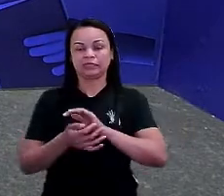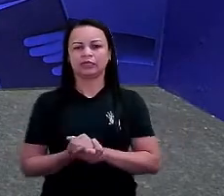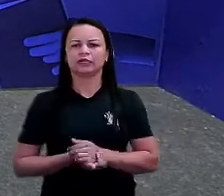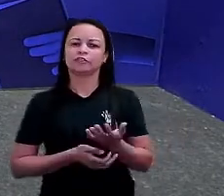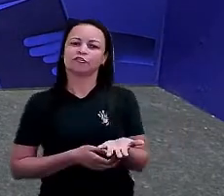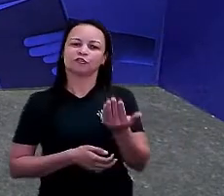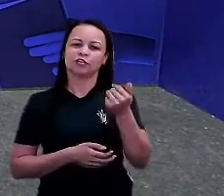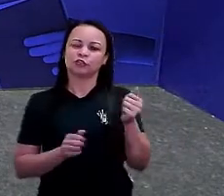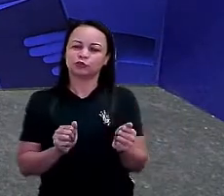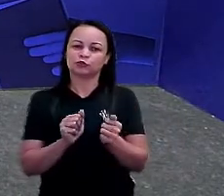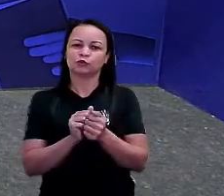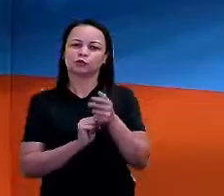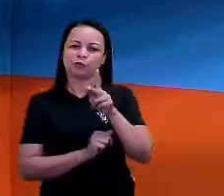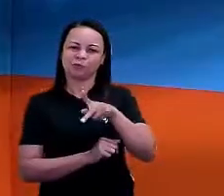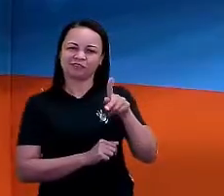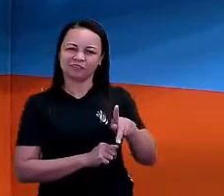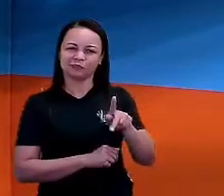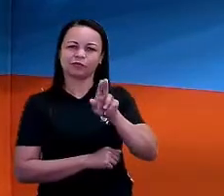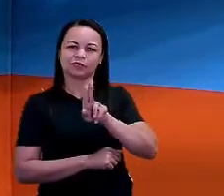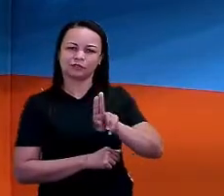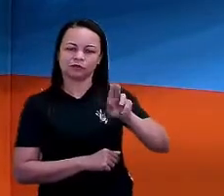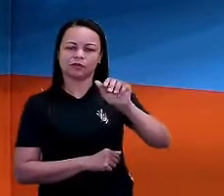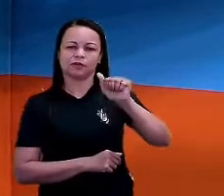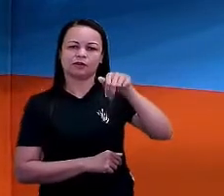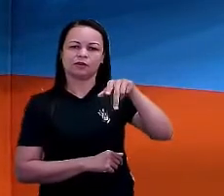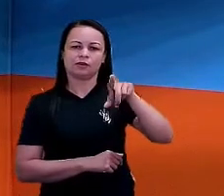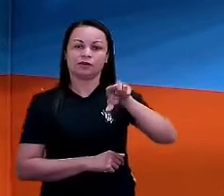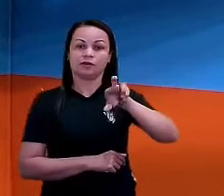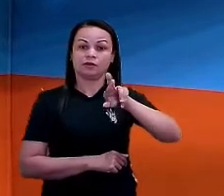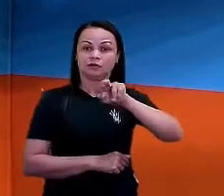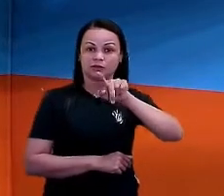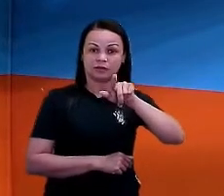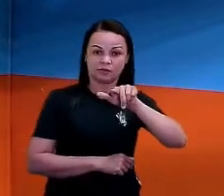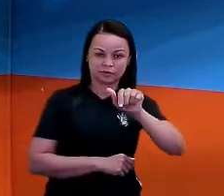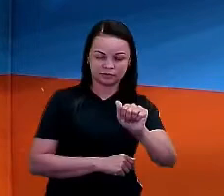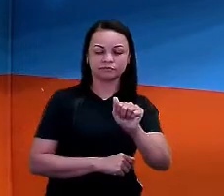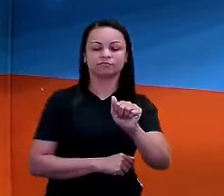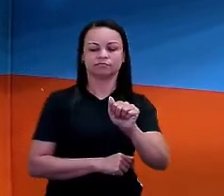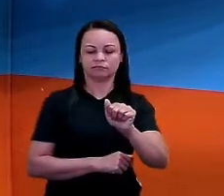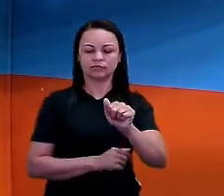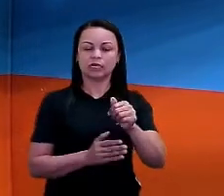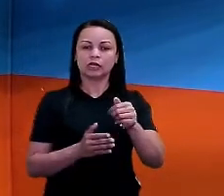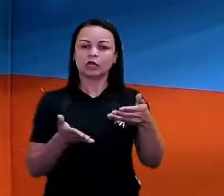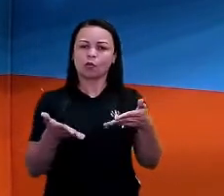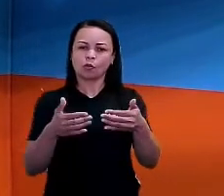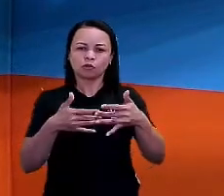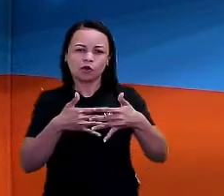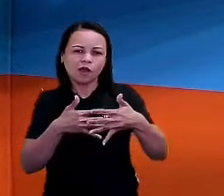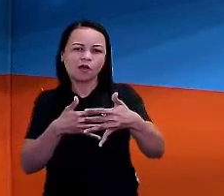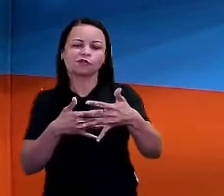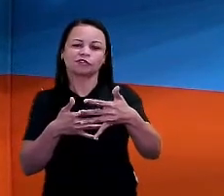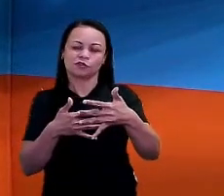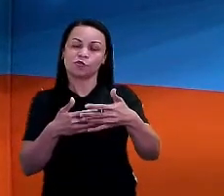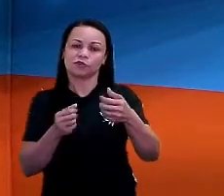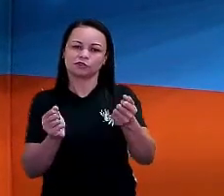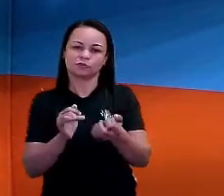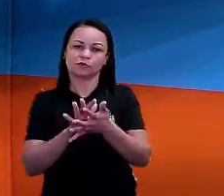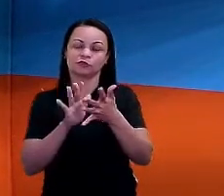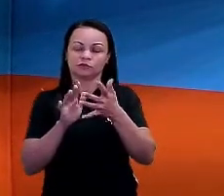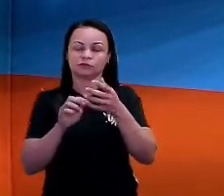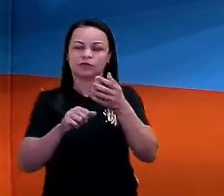vem comigo, Andresa Sacramento, porque hoje eu quero continuar desvendando os mistérios